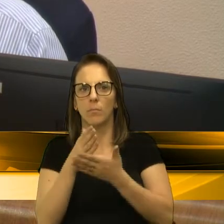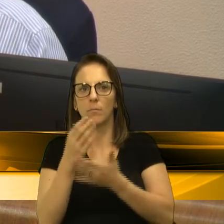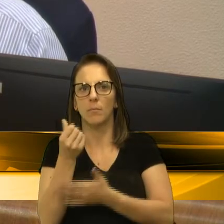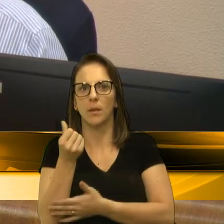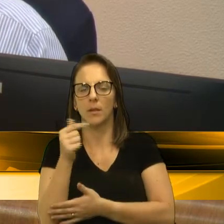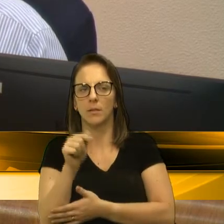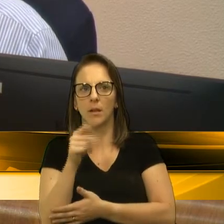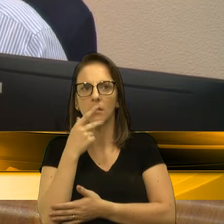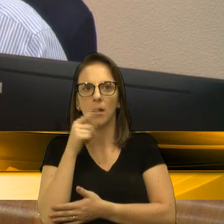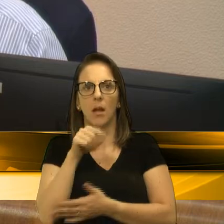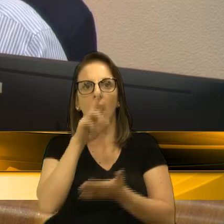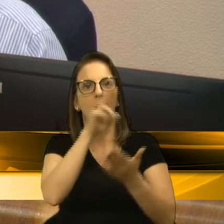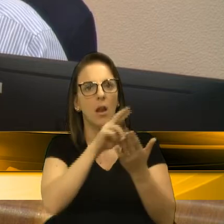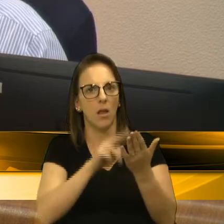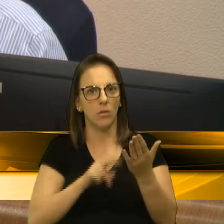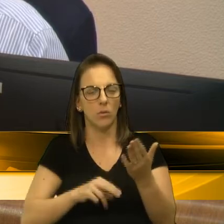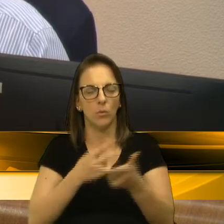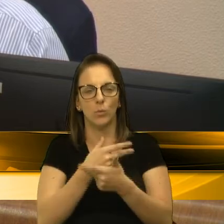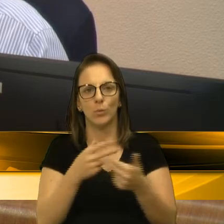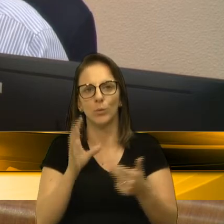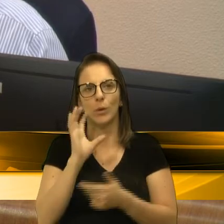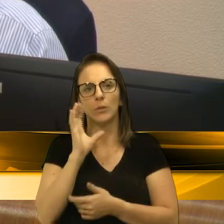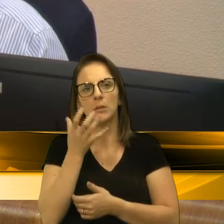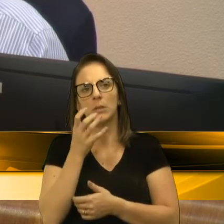fatos de tramitação do presente processo de denúncia,